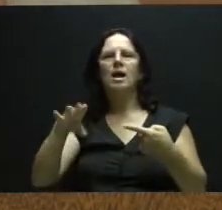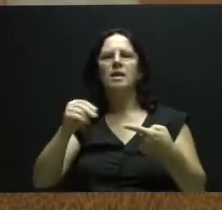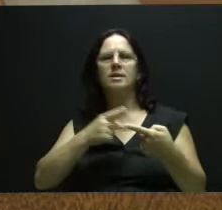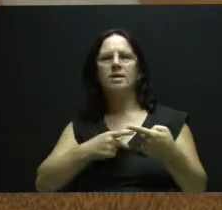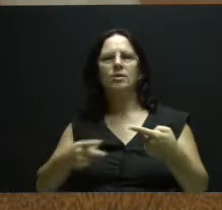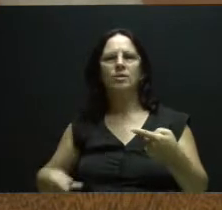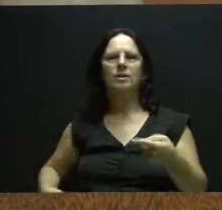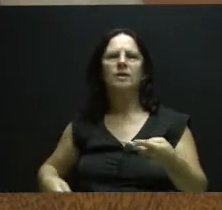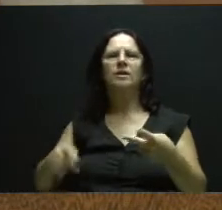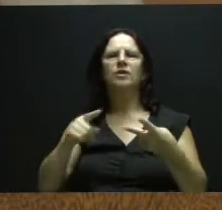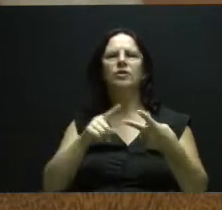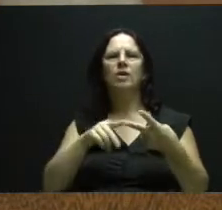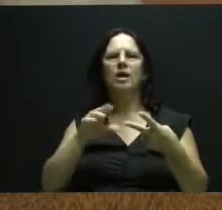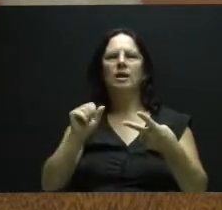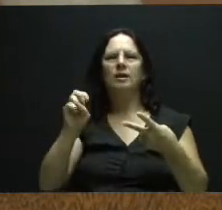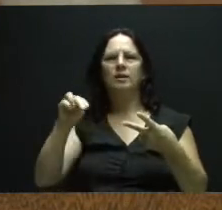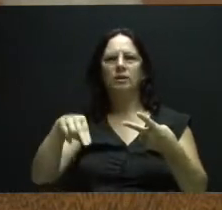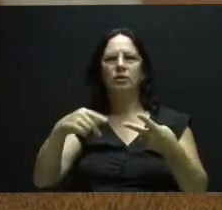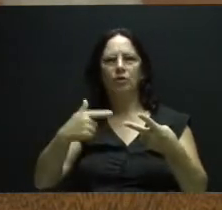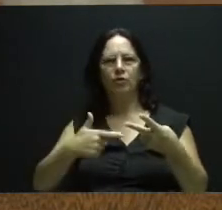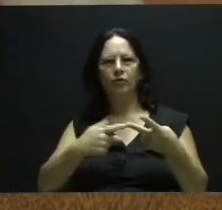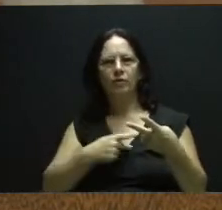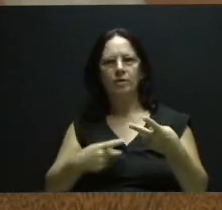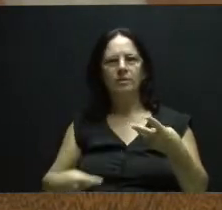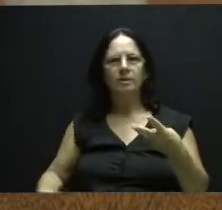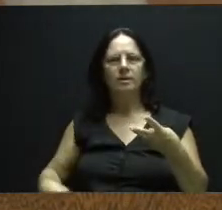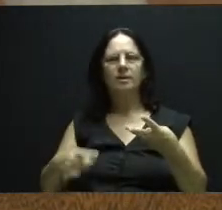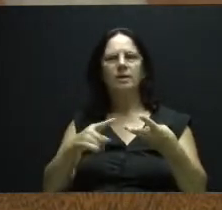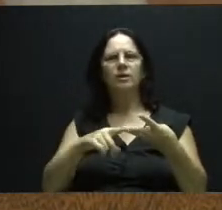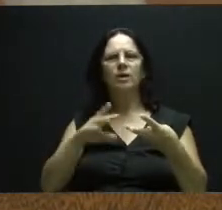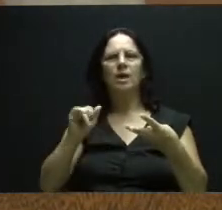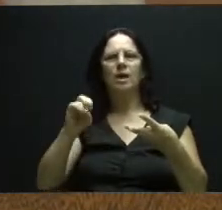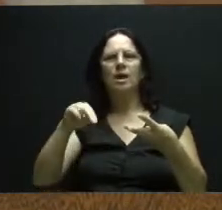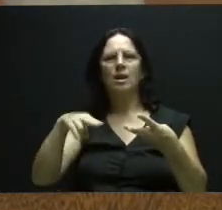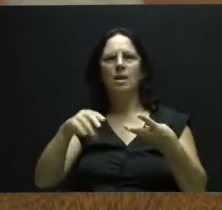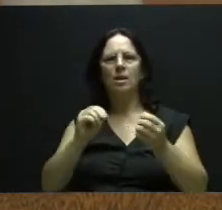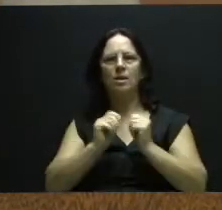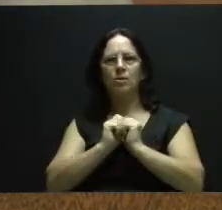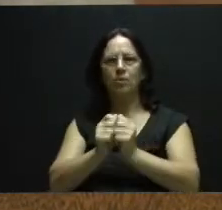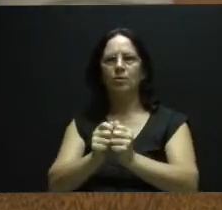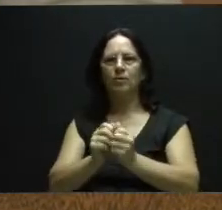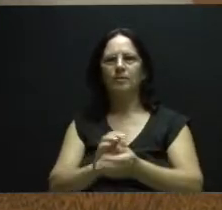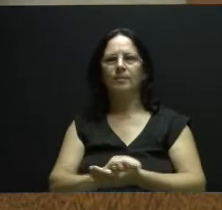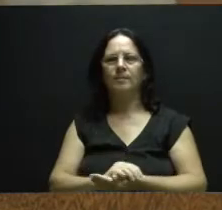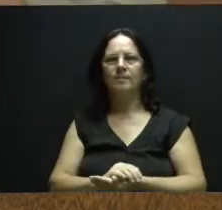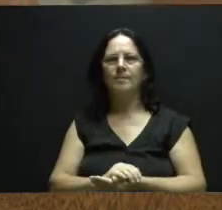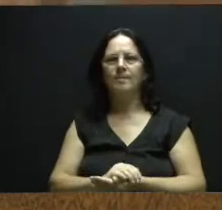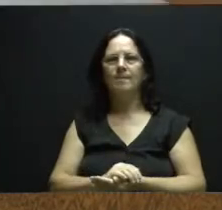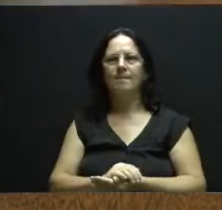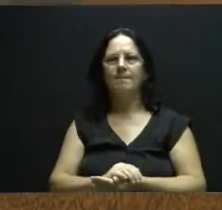presidente anderson de lana vice presidente e antónio vieira da silva membro